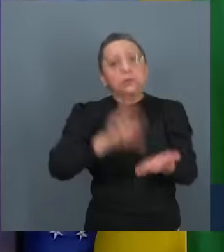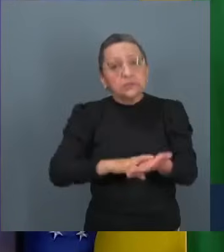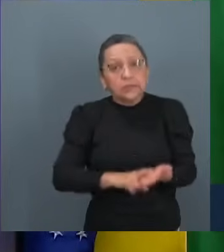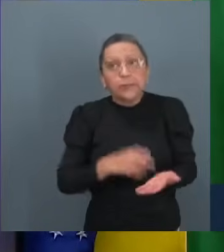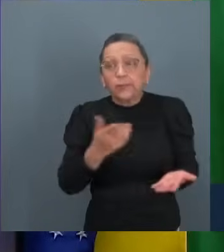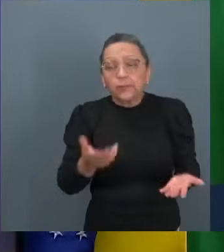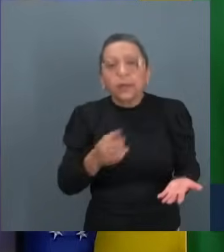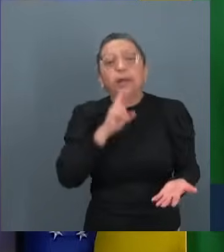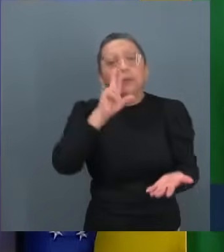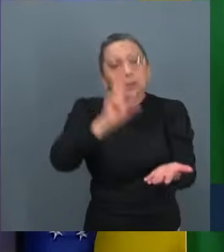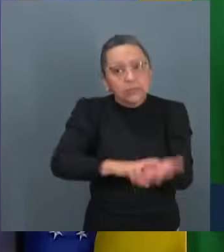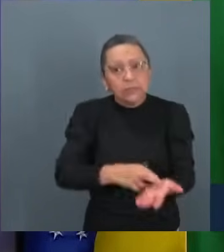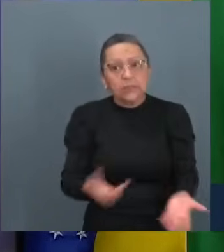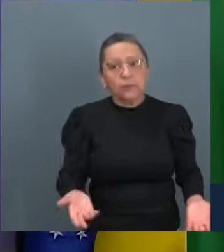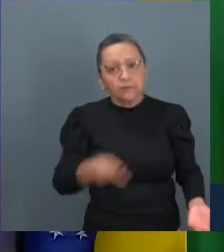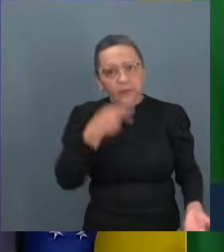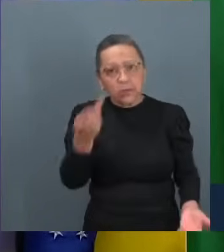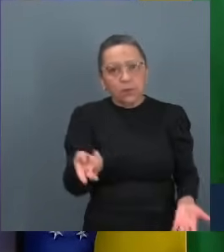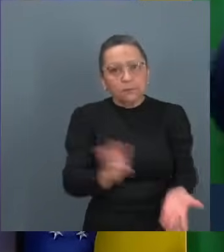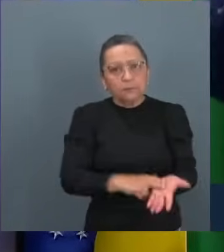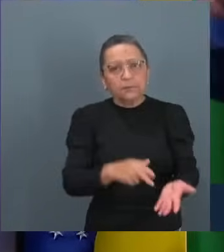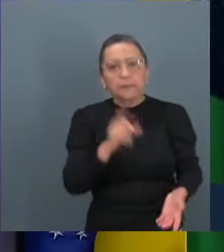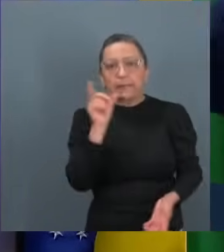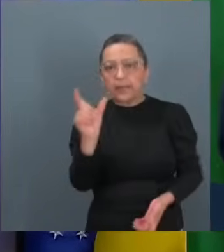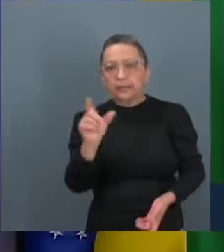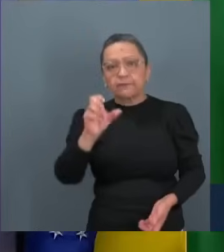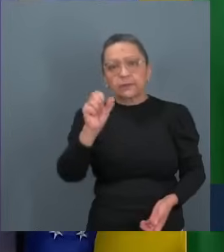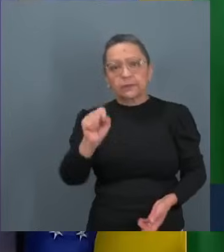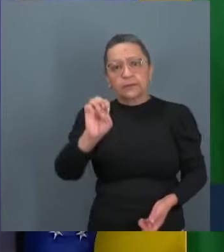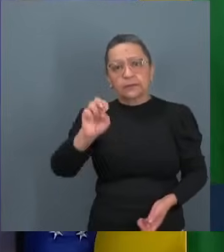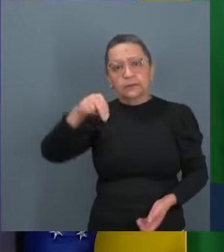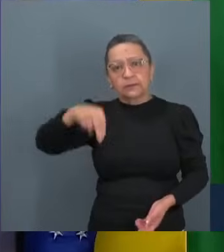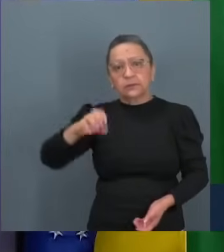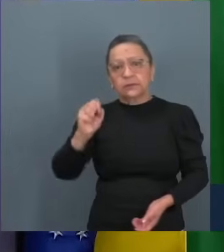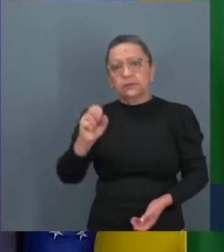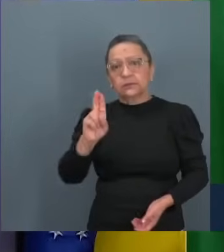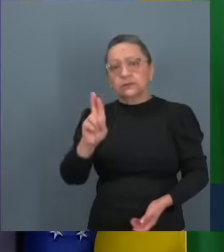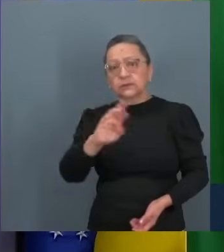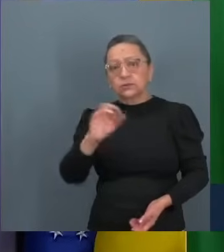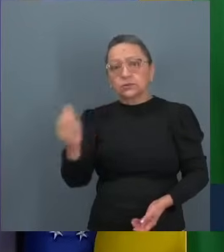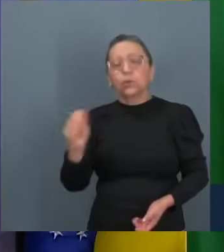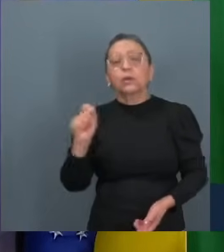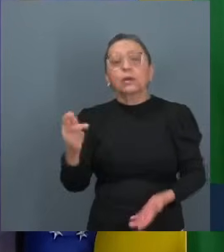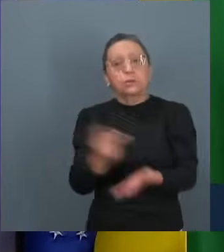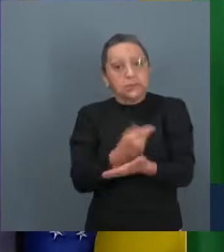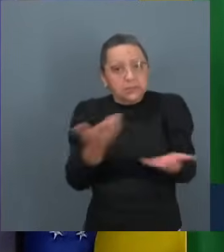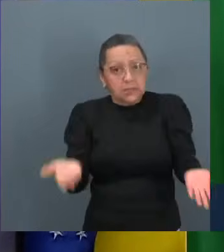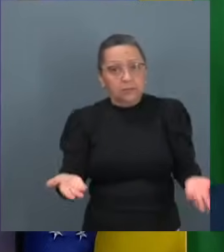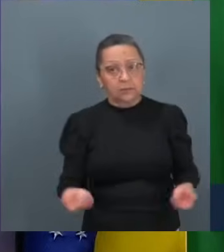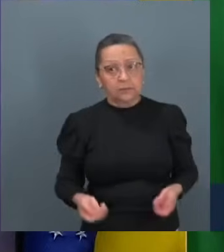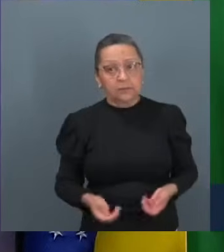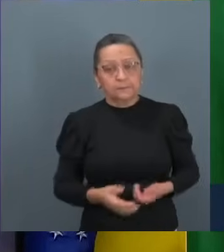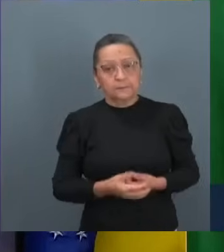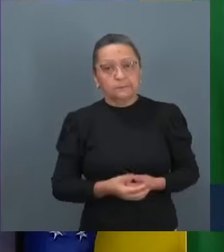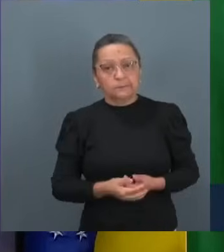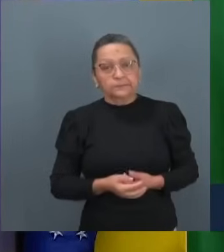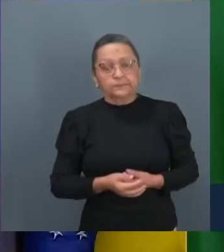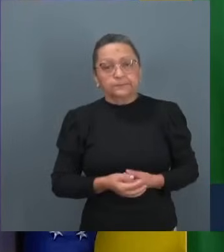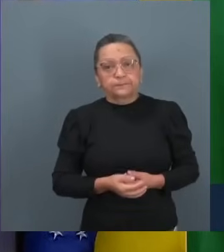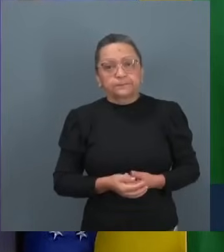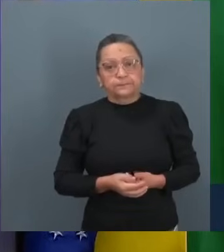confesso. Falou a palavra censura do que está acontecendo.